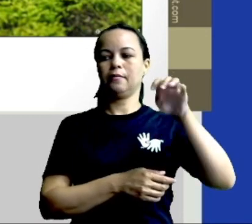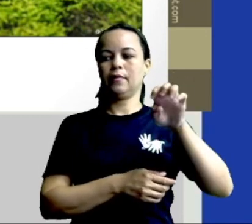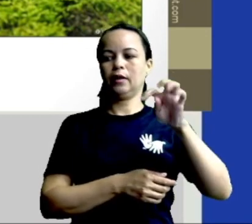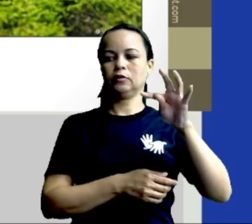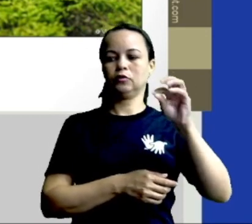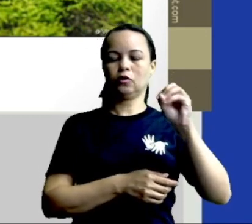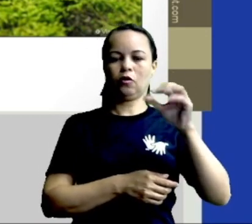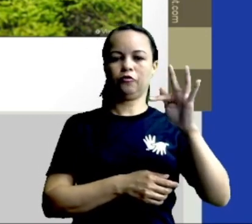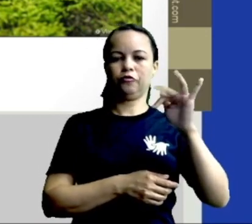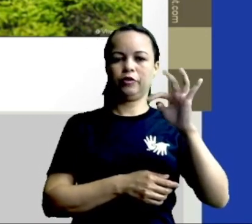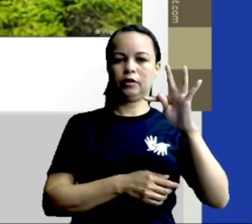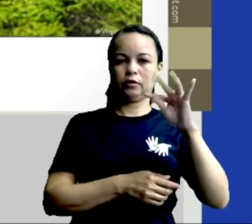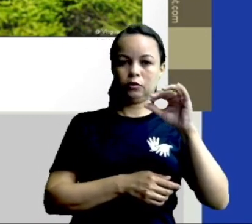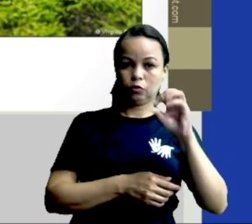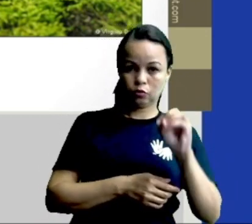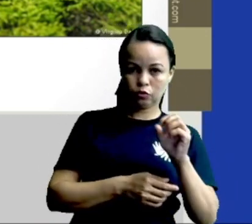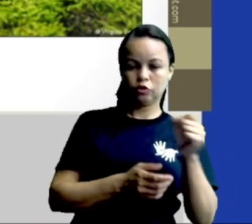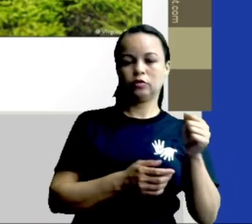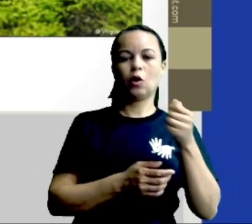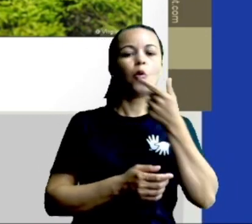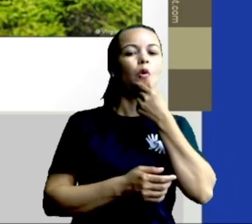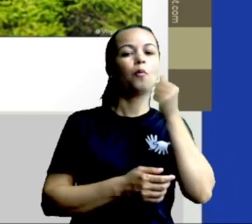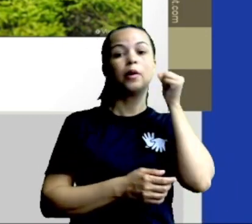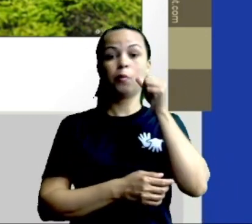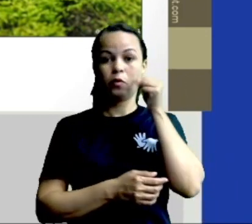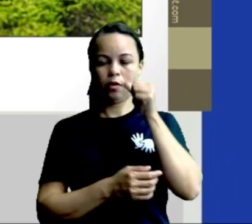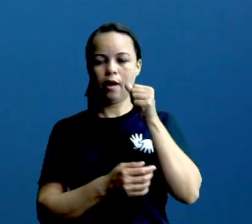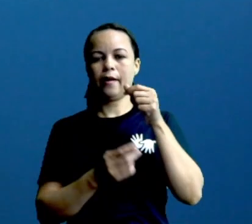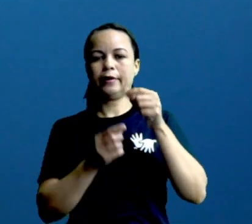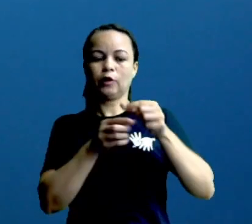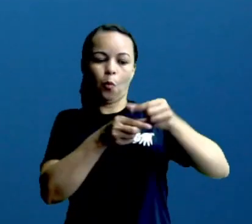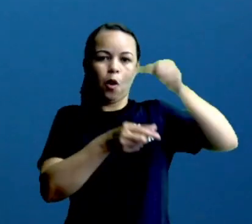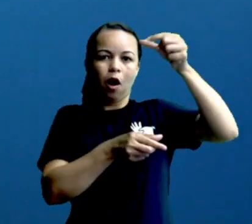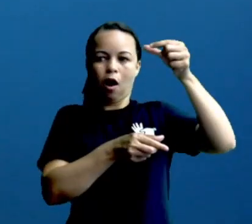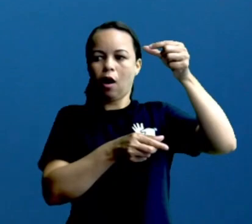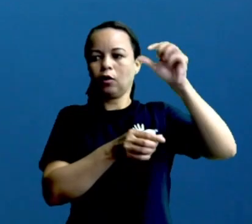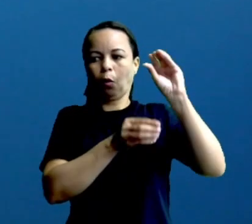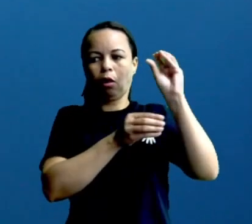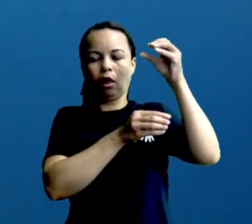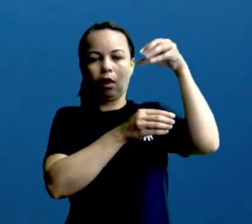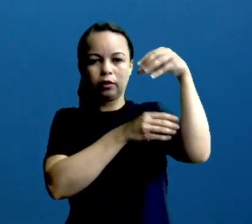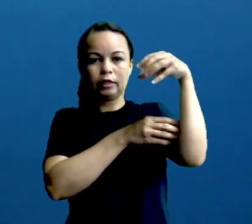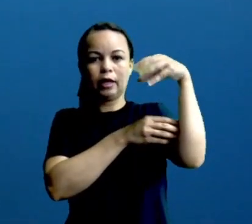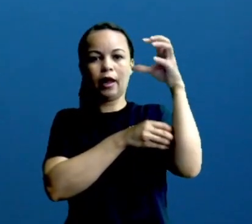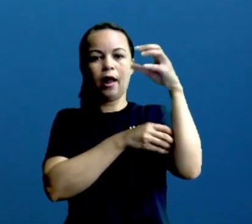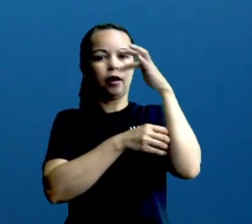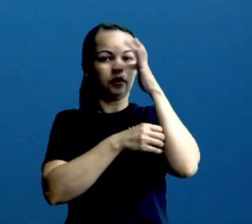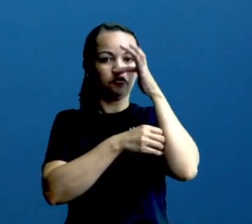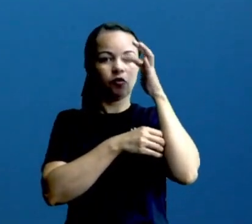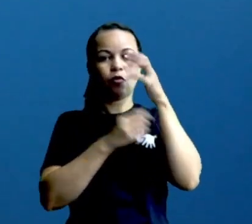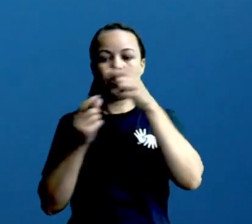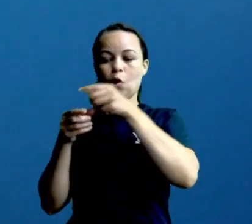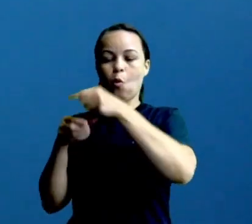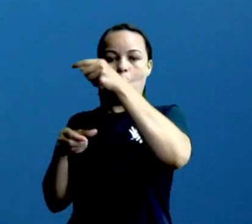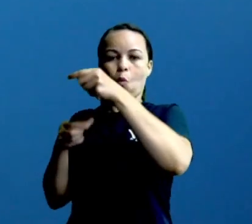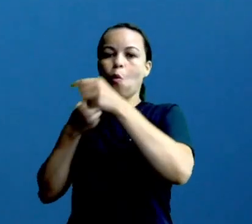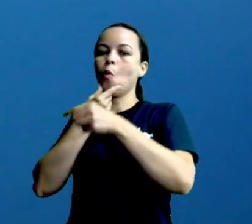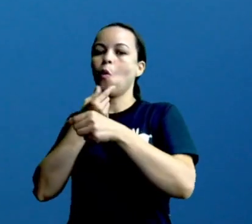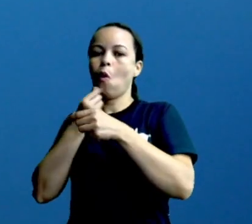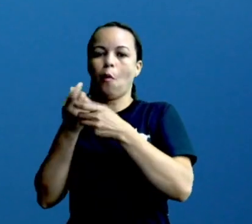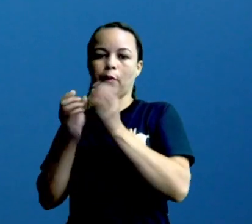gametófito masculino. Abre essa imagem aqui, volta aqui comigo, por favor, produção, só para eu chamar a atenção dos meus bambinos e bambinas.